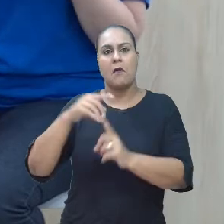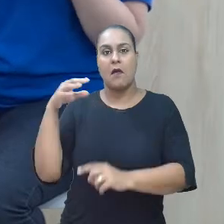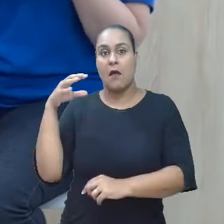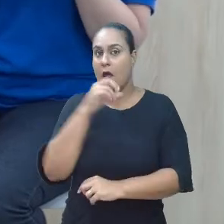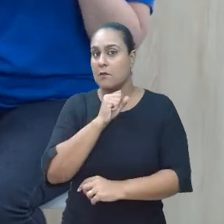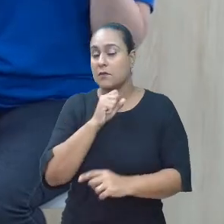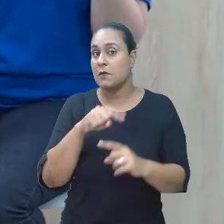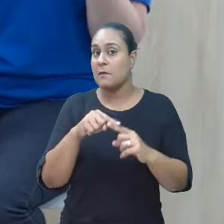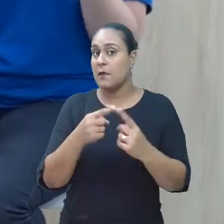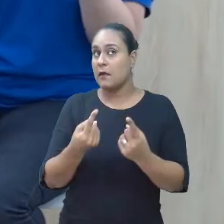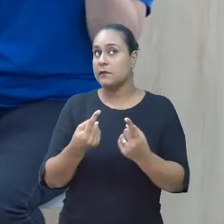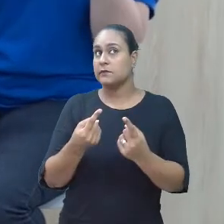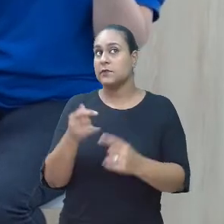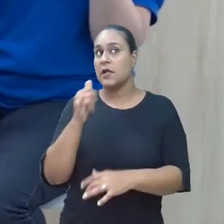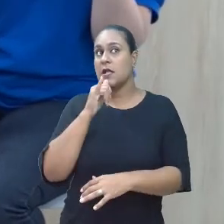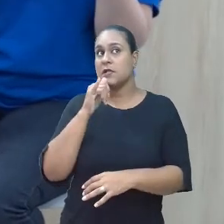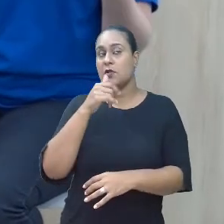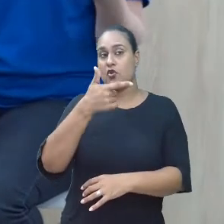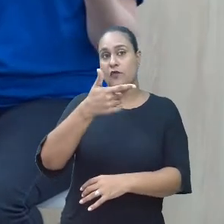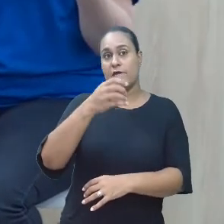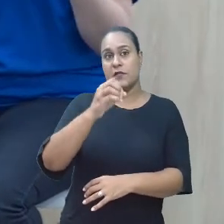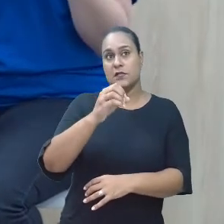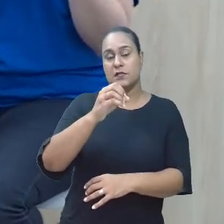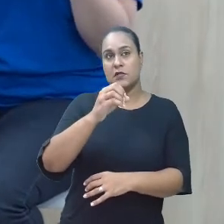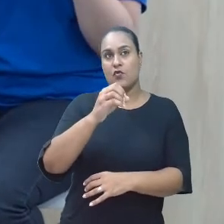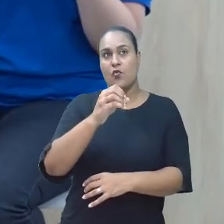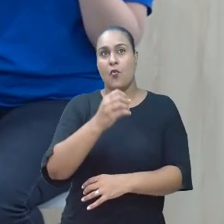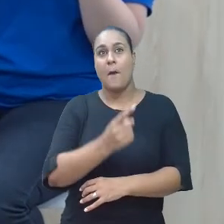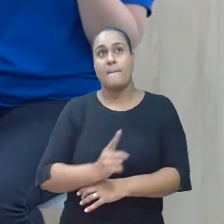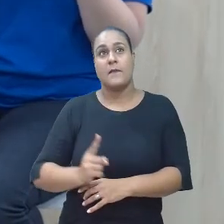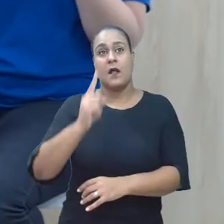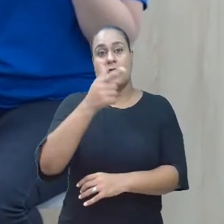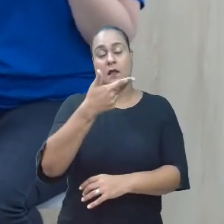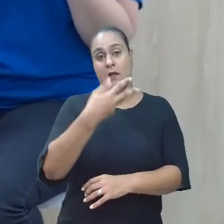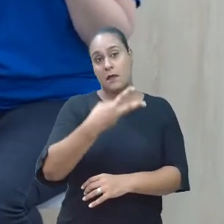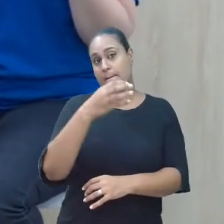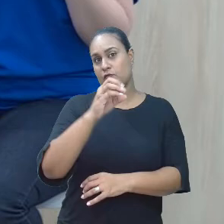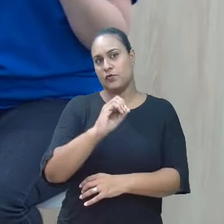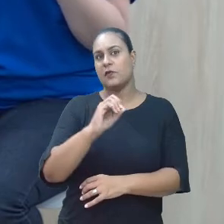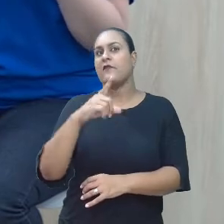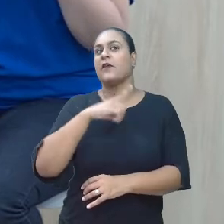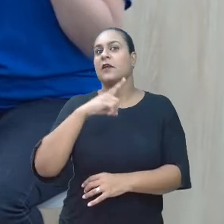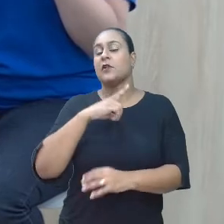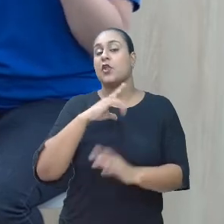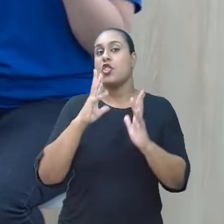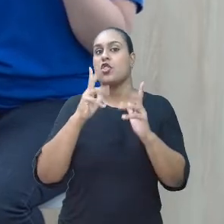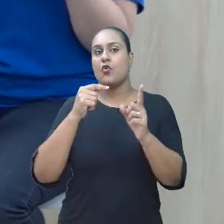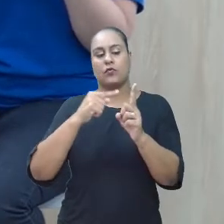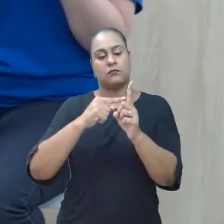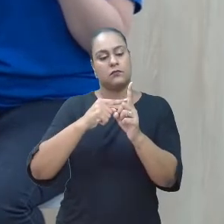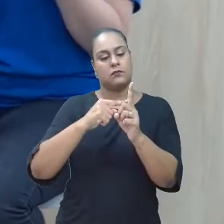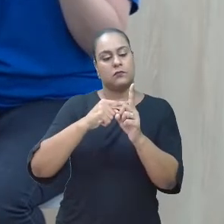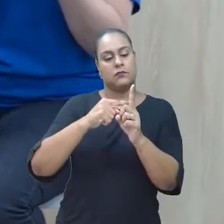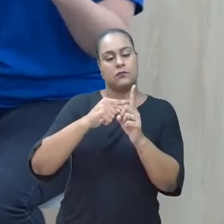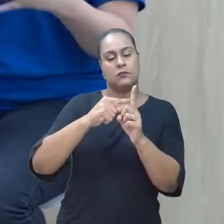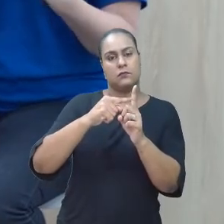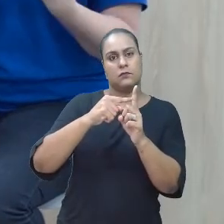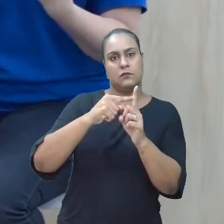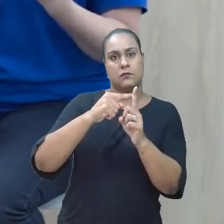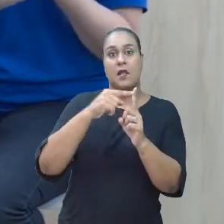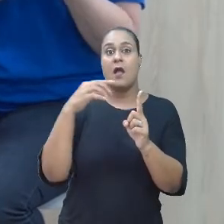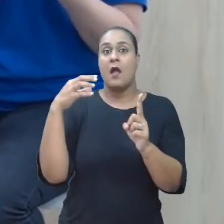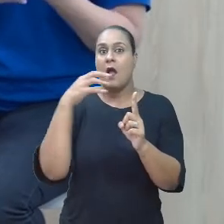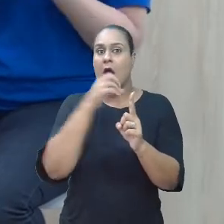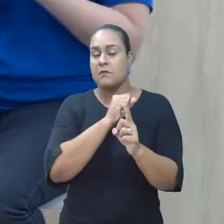assim, para chegar, por exemplo, do 25 ao 30, ela vai passar por todas as temperaturas, mesmo que seja numa velocidade